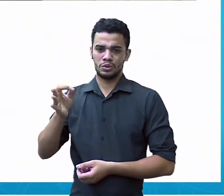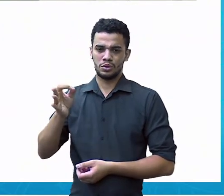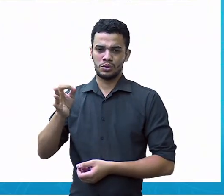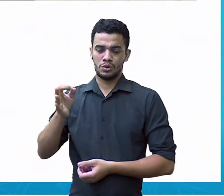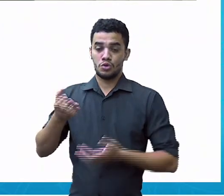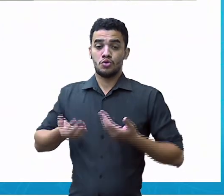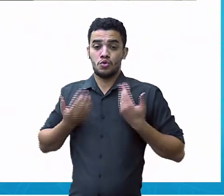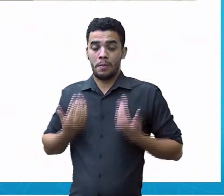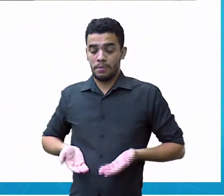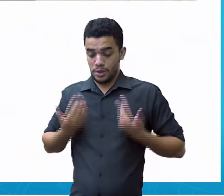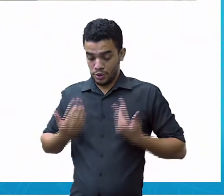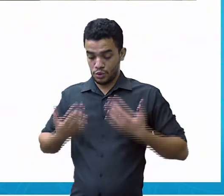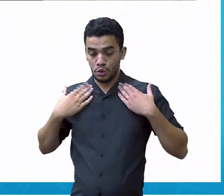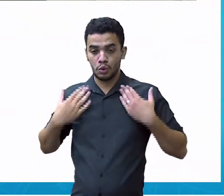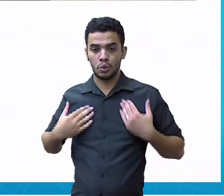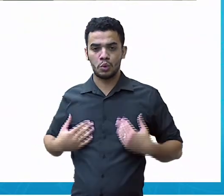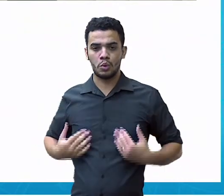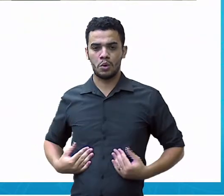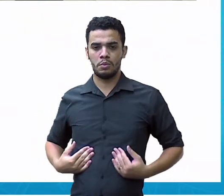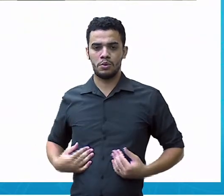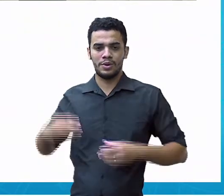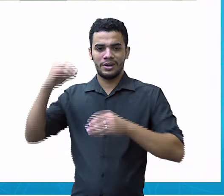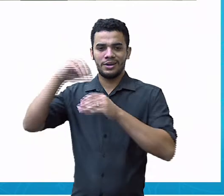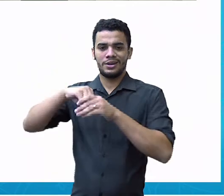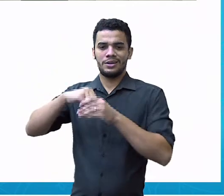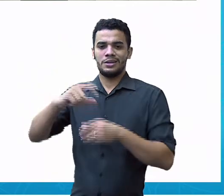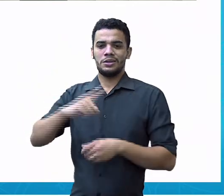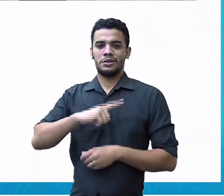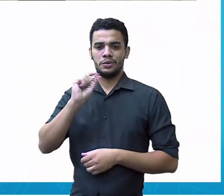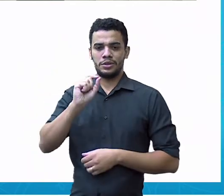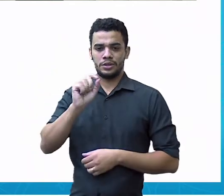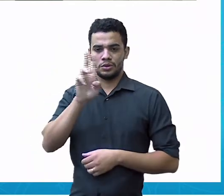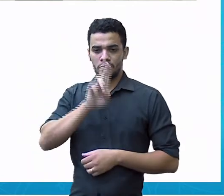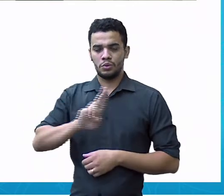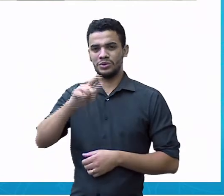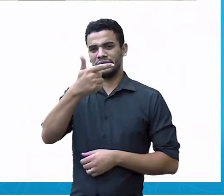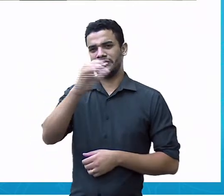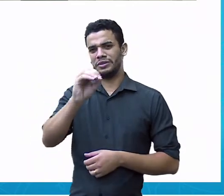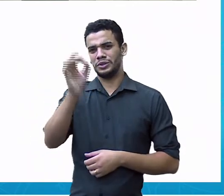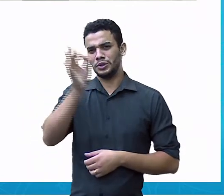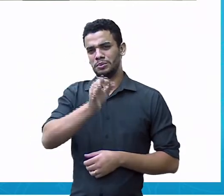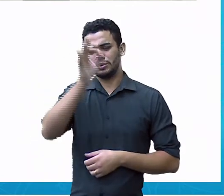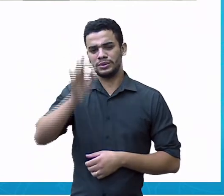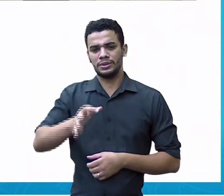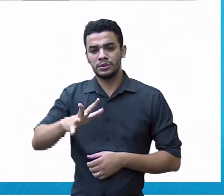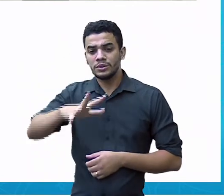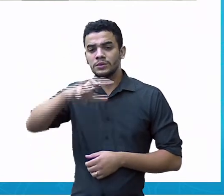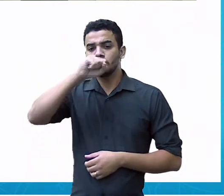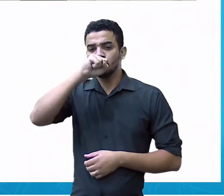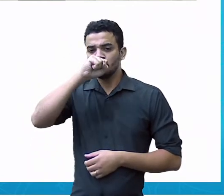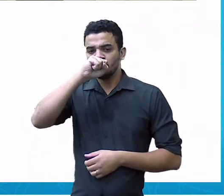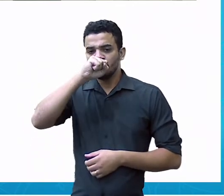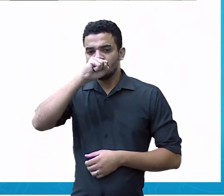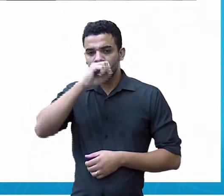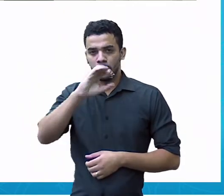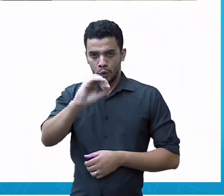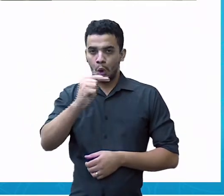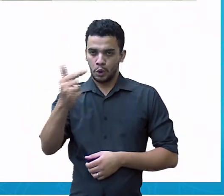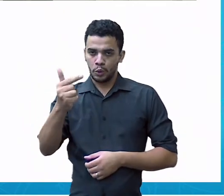15 a 20% da glicose. Quem? O nosso sistema nervoso